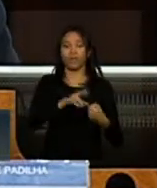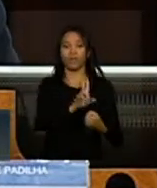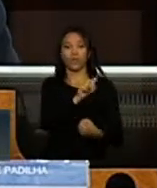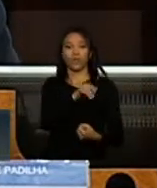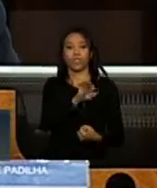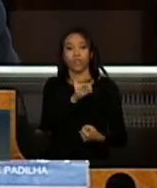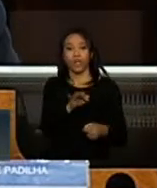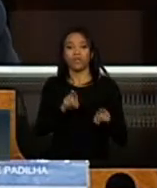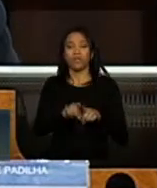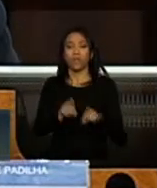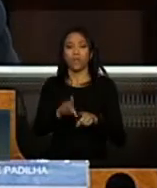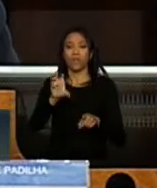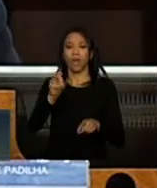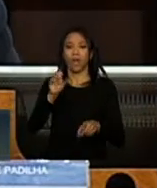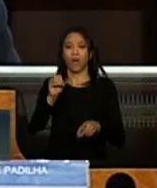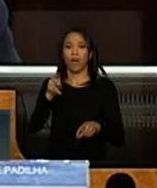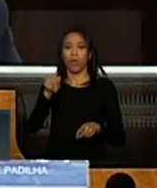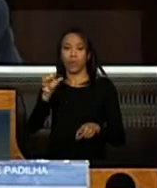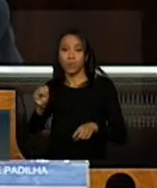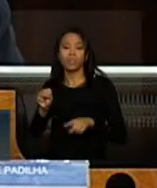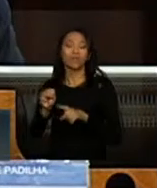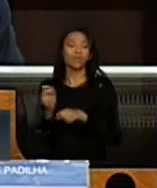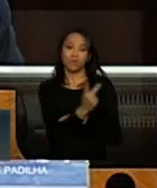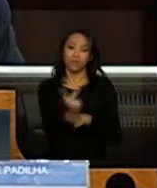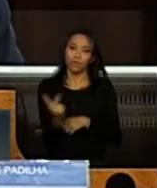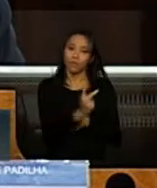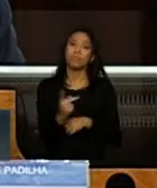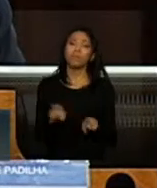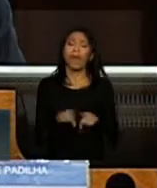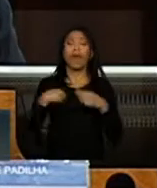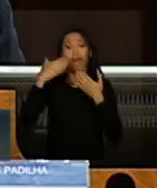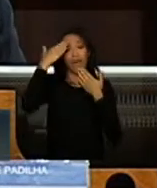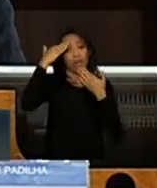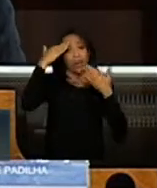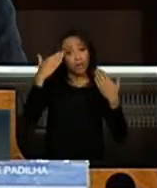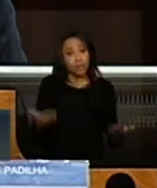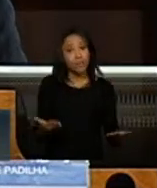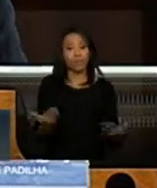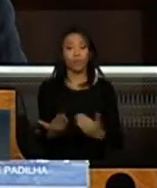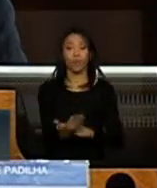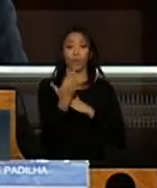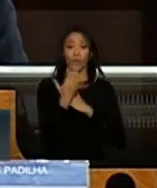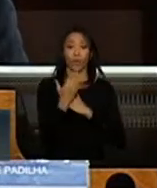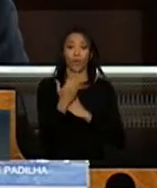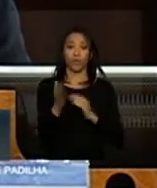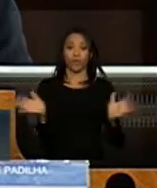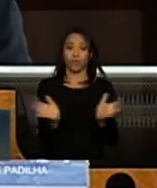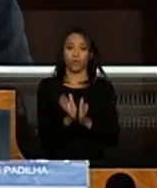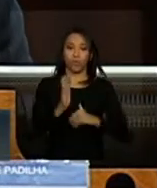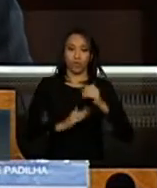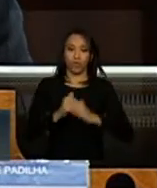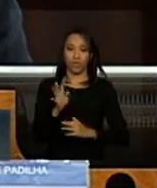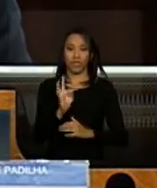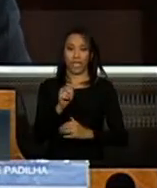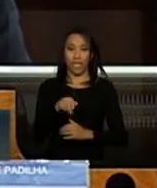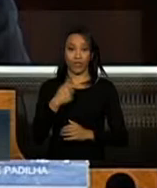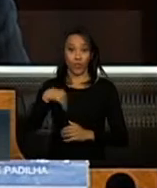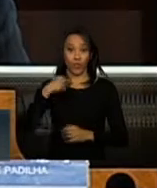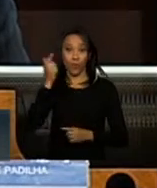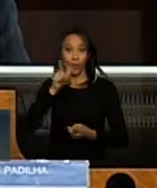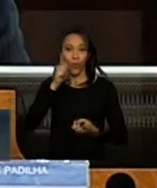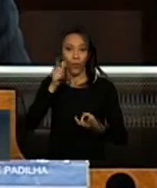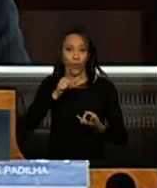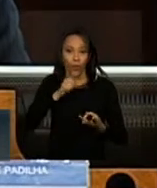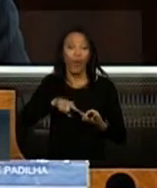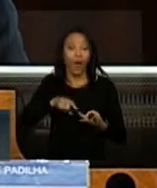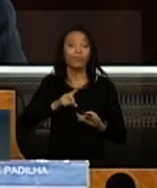e da Organização Pan-Americana de Saúde. Como também agradecer a cooperação técnica, né? Vários dos nossos acertos